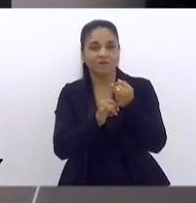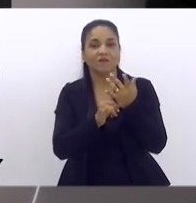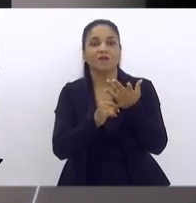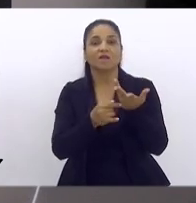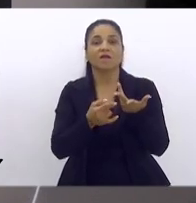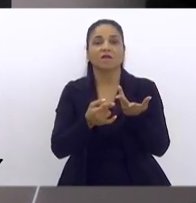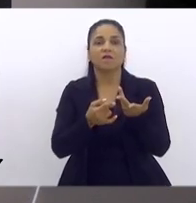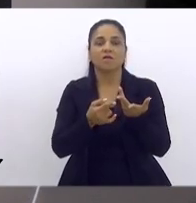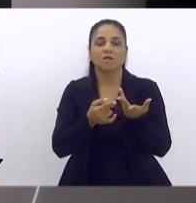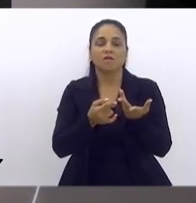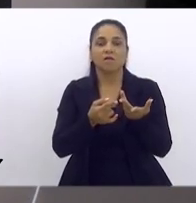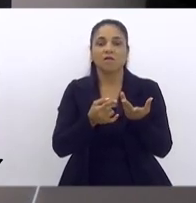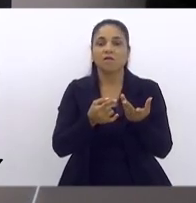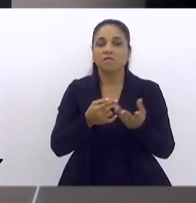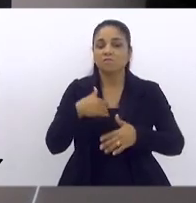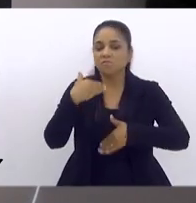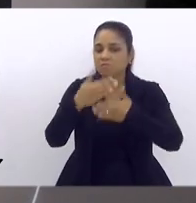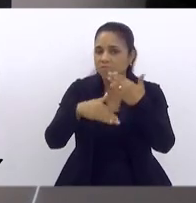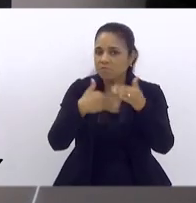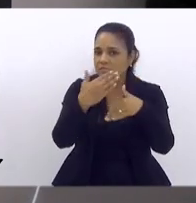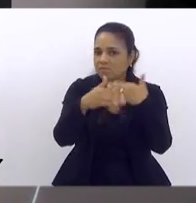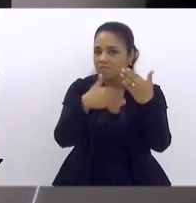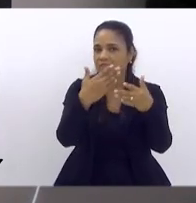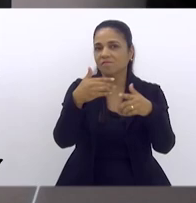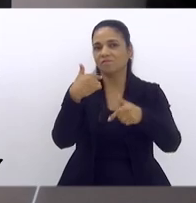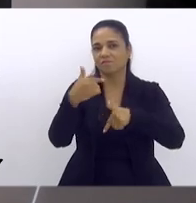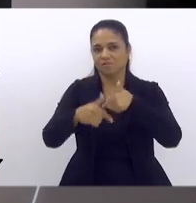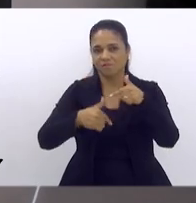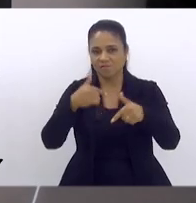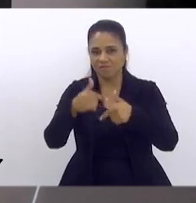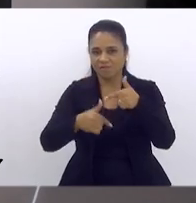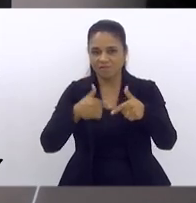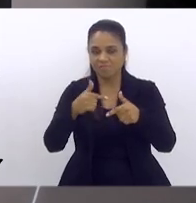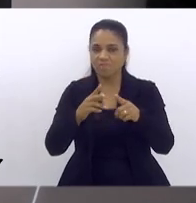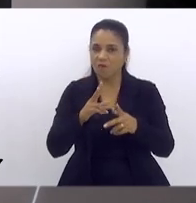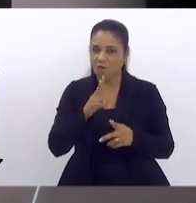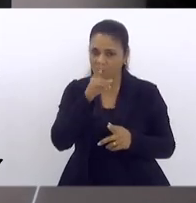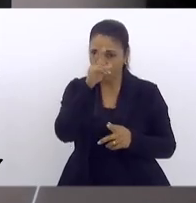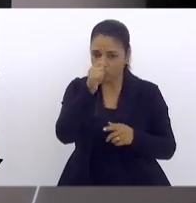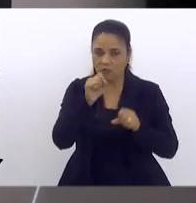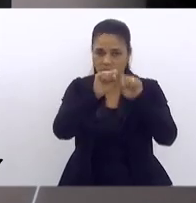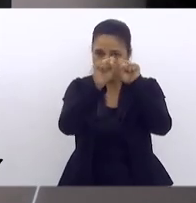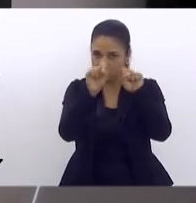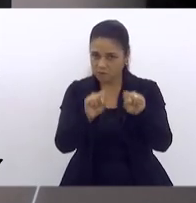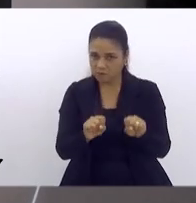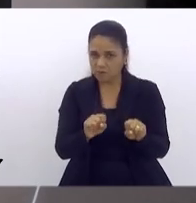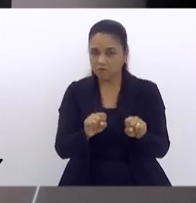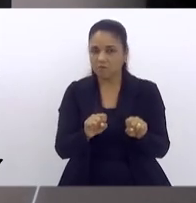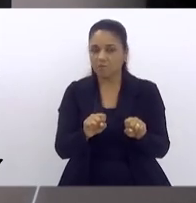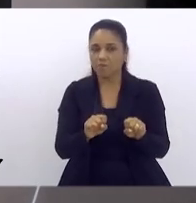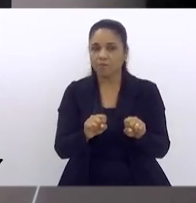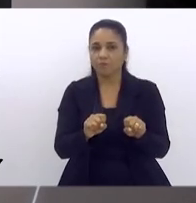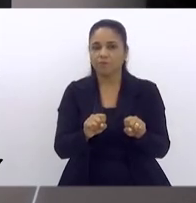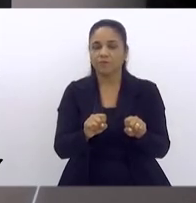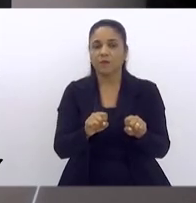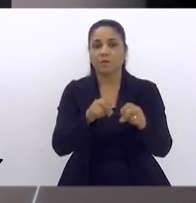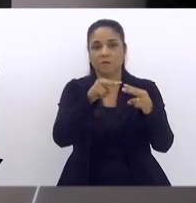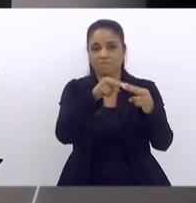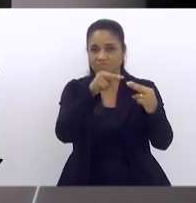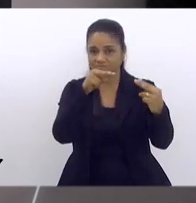um grande desenvolvimento né E um grande fortalecimento de um problema eletrônico